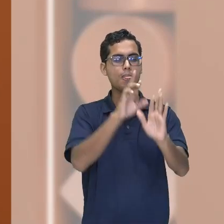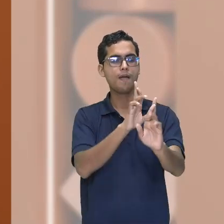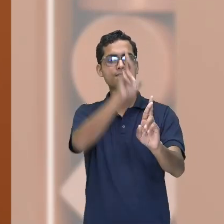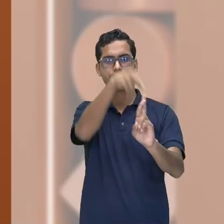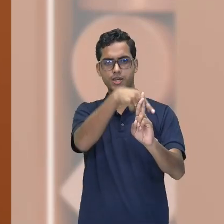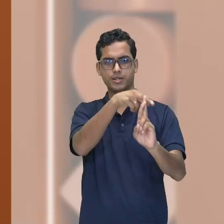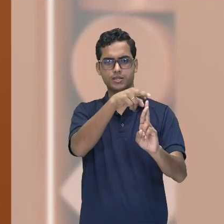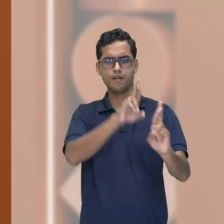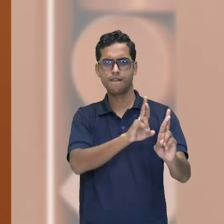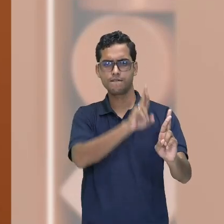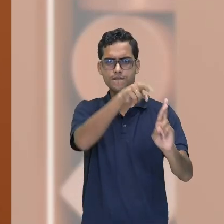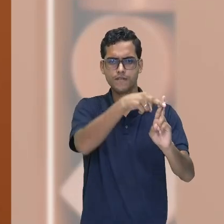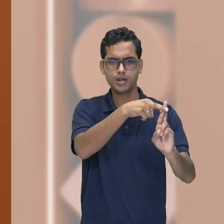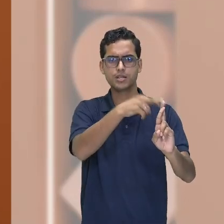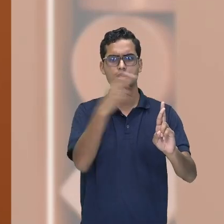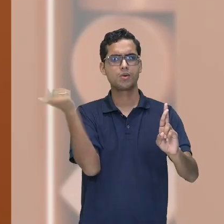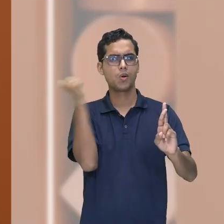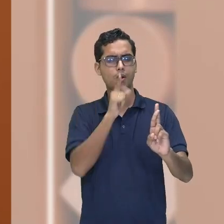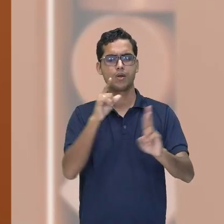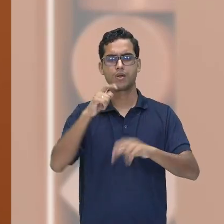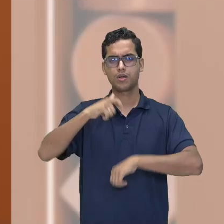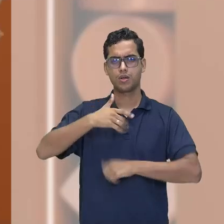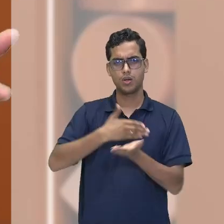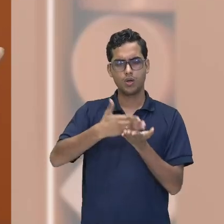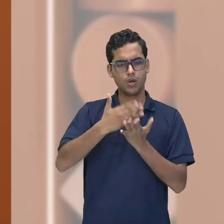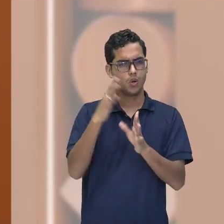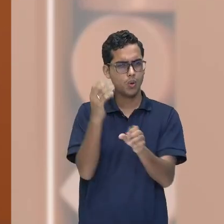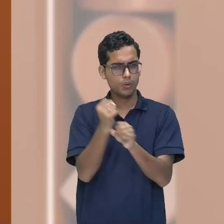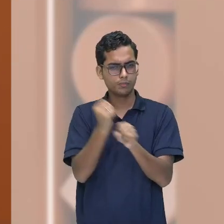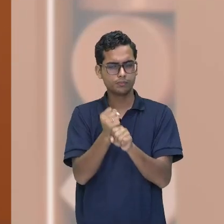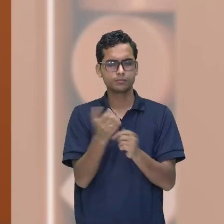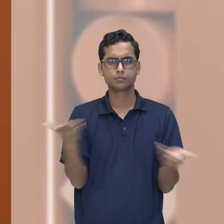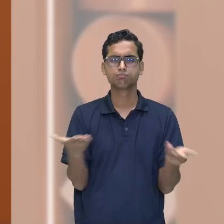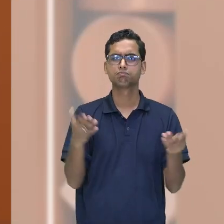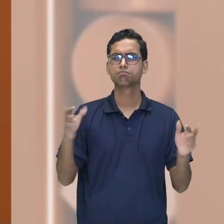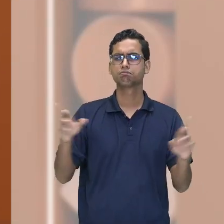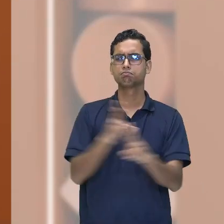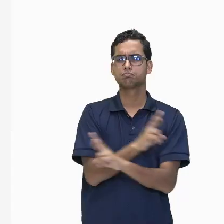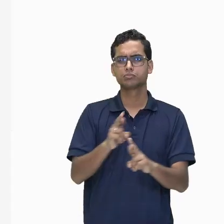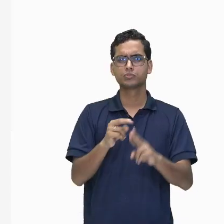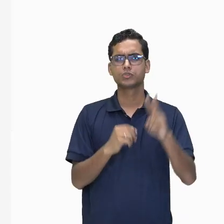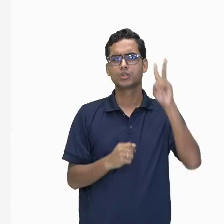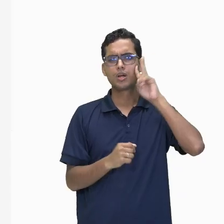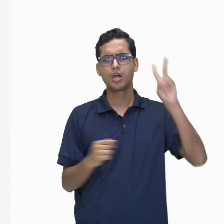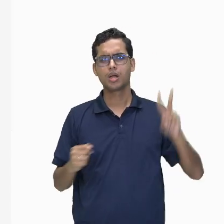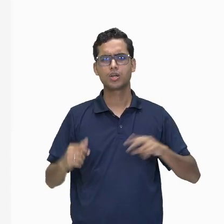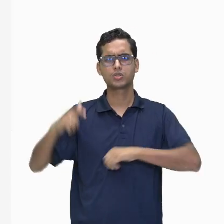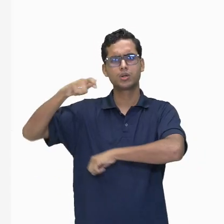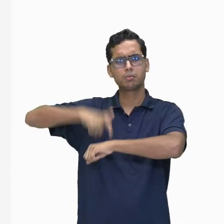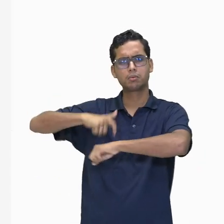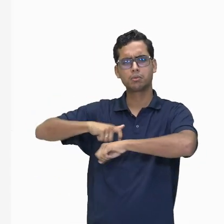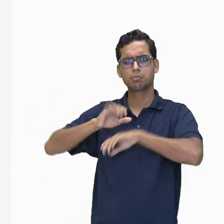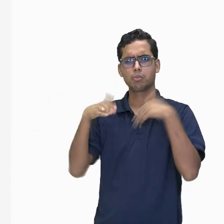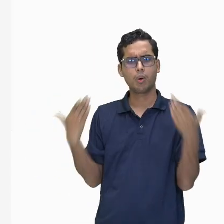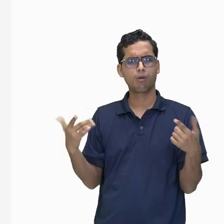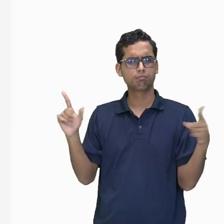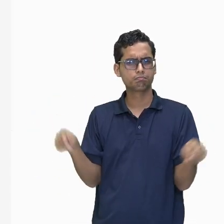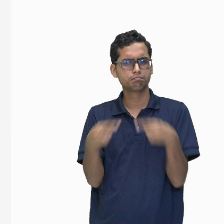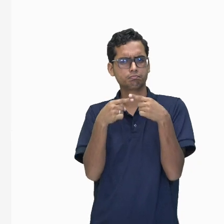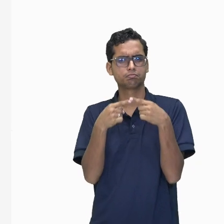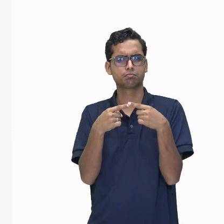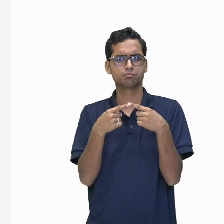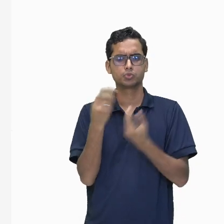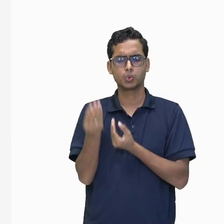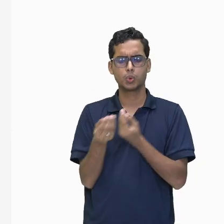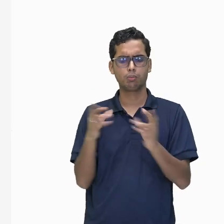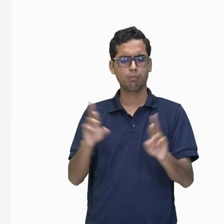fazer aquela contagem. Mas qual é a relação, então, entre história e tempo? Já que nós falamos que ele é importante para a história,